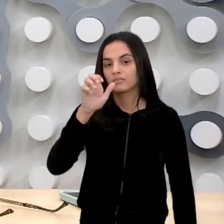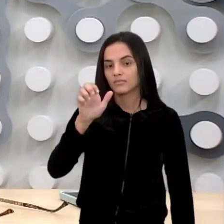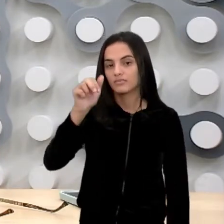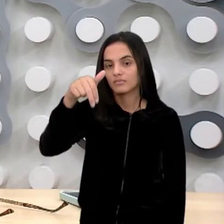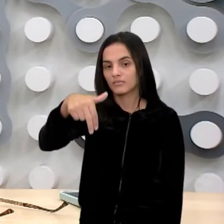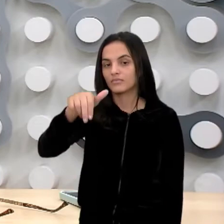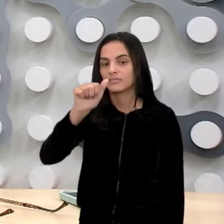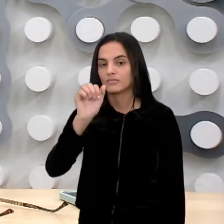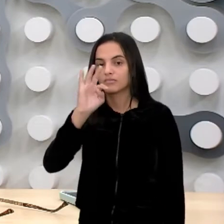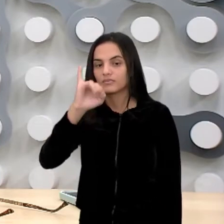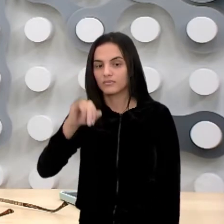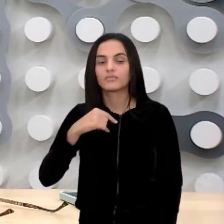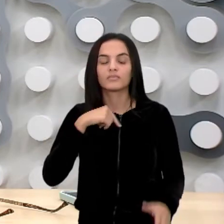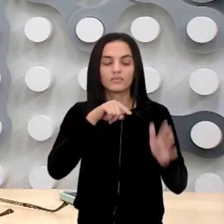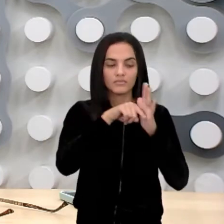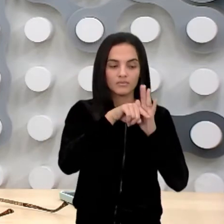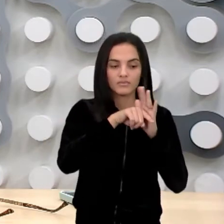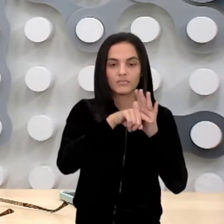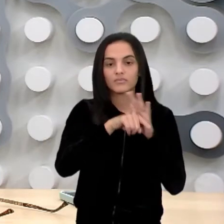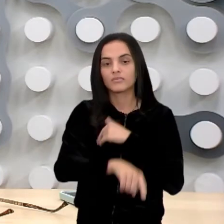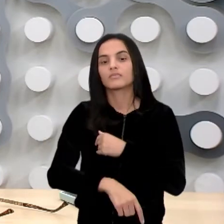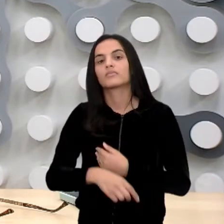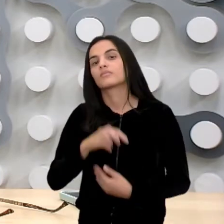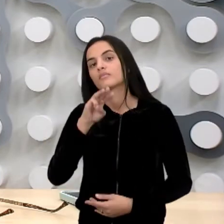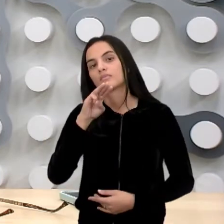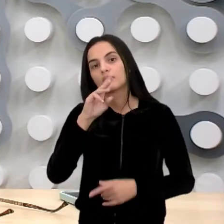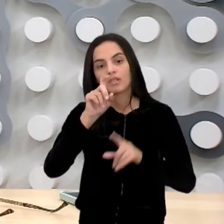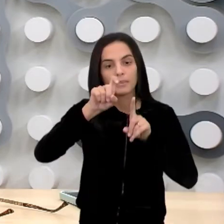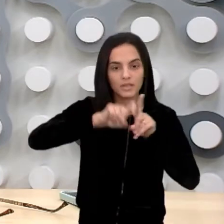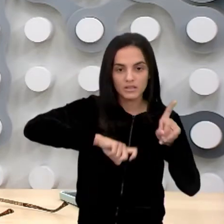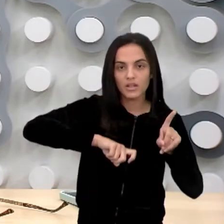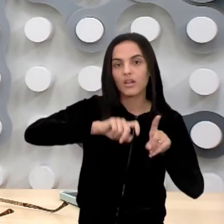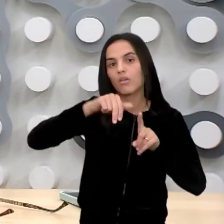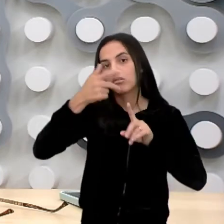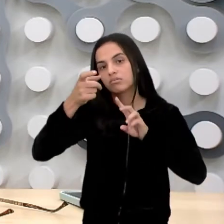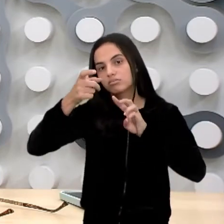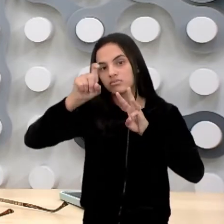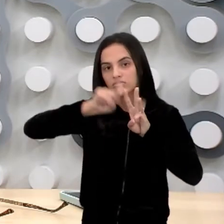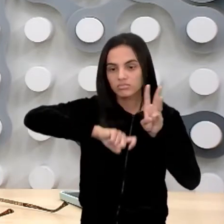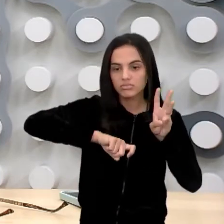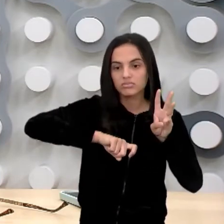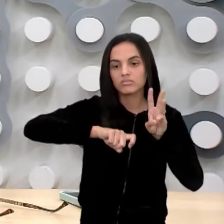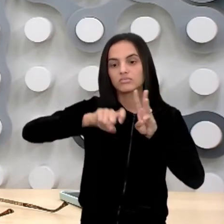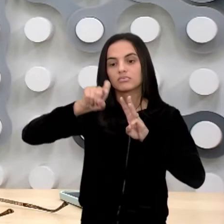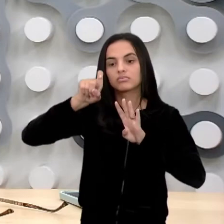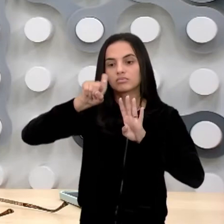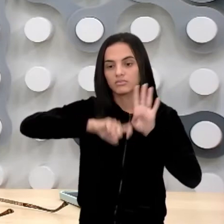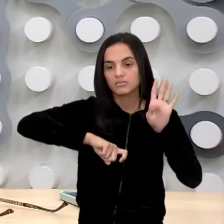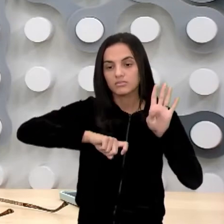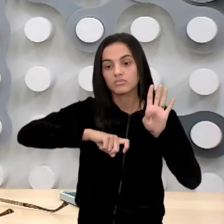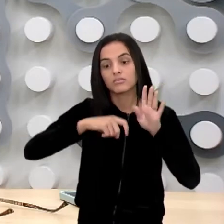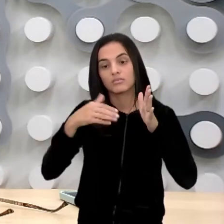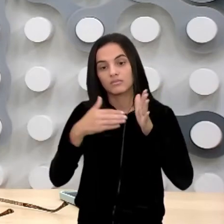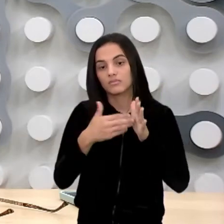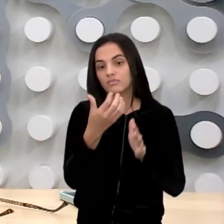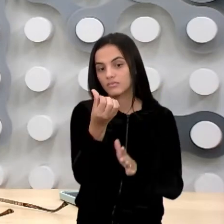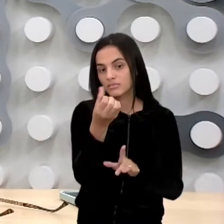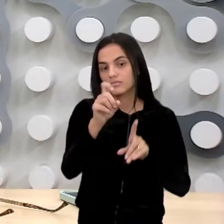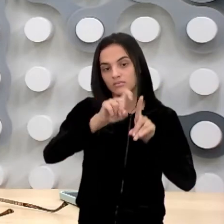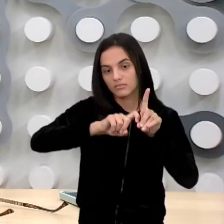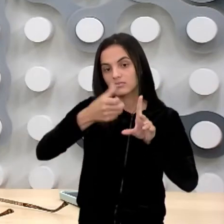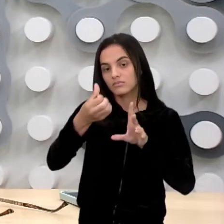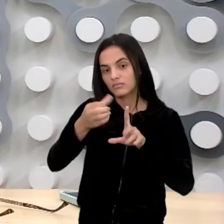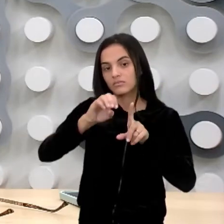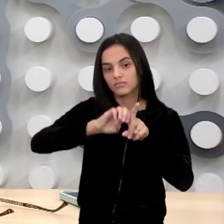também faz pesquisas aí que podem ser trimestrais, mensais, quadrimestrais e até semestrais, né,